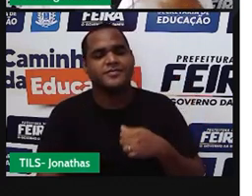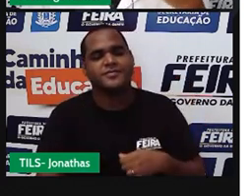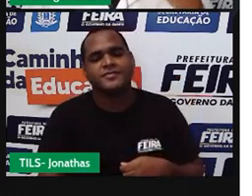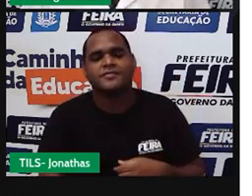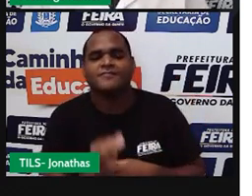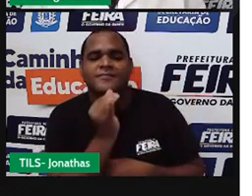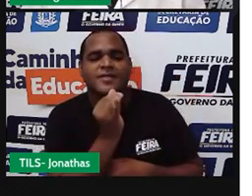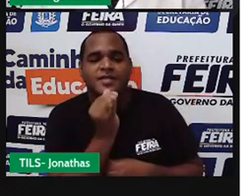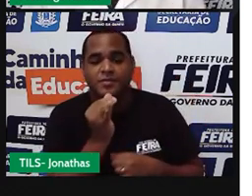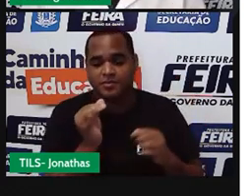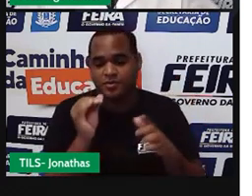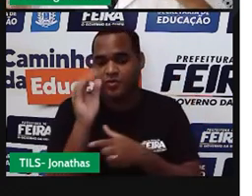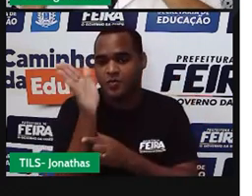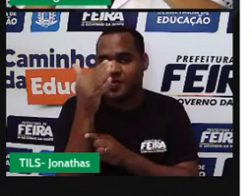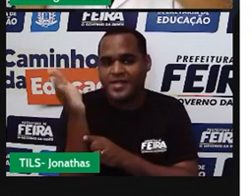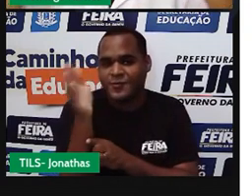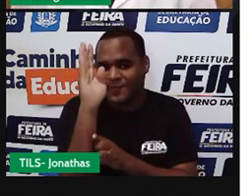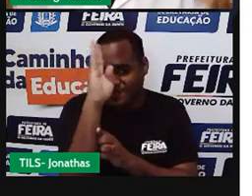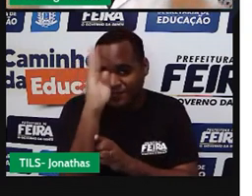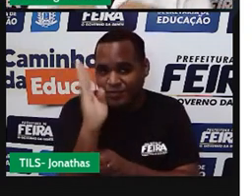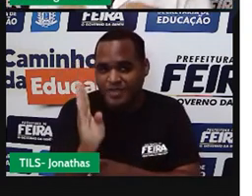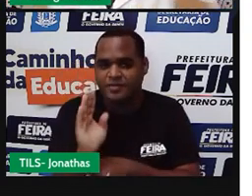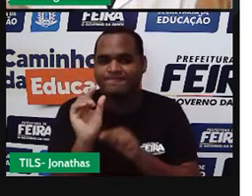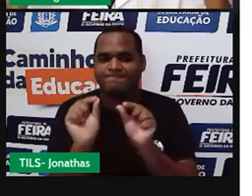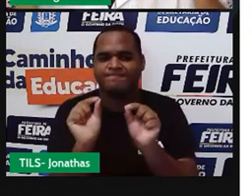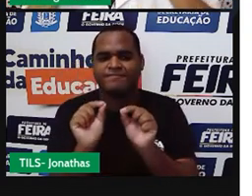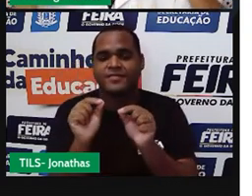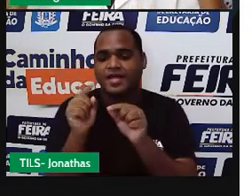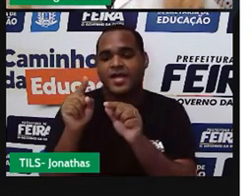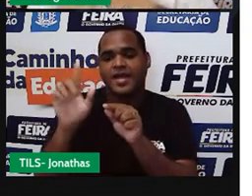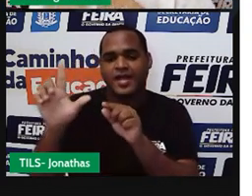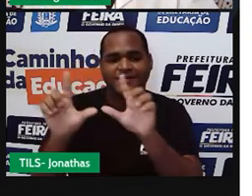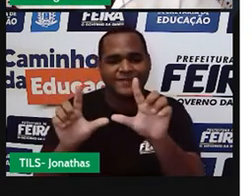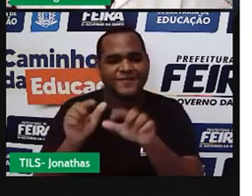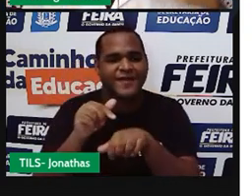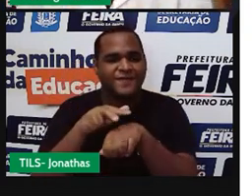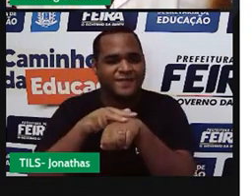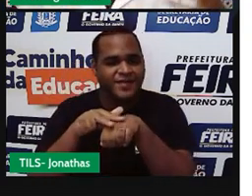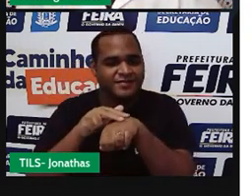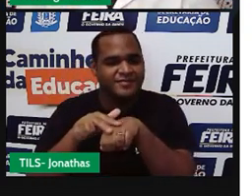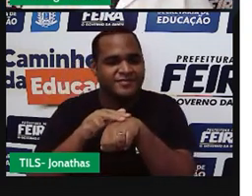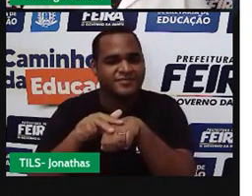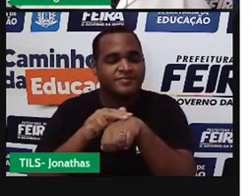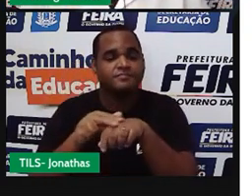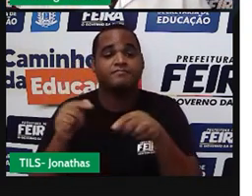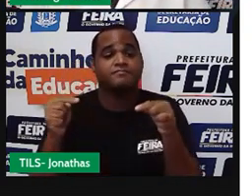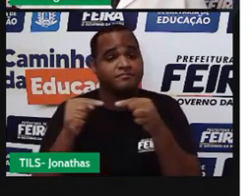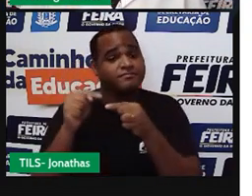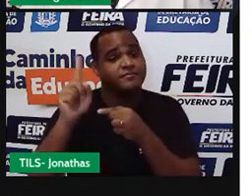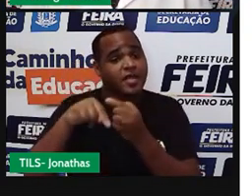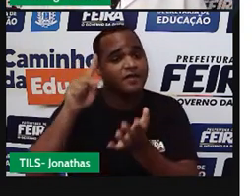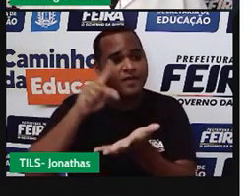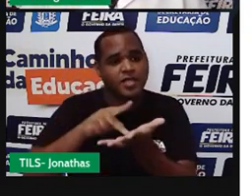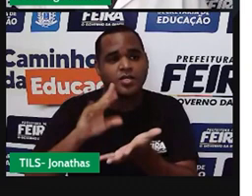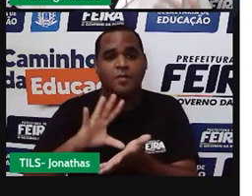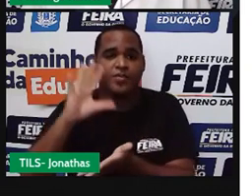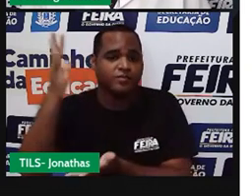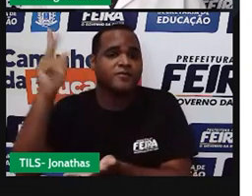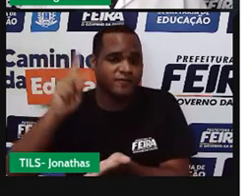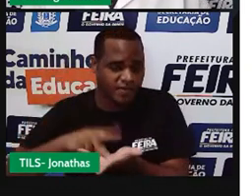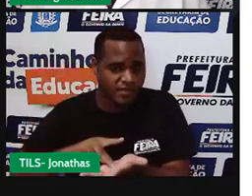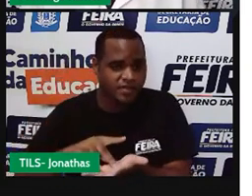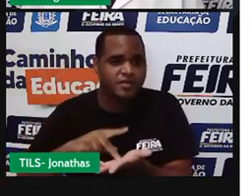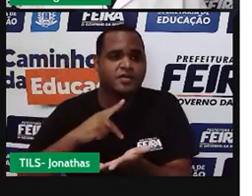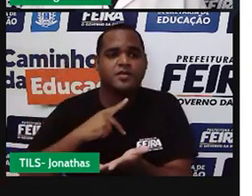por exemplo a bandeira do Brasil que a gente viu ali aquela área verde né da parte verde isso acontece na realidade né